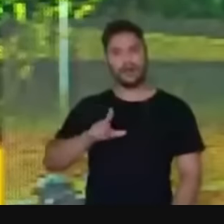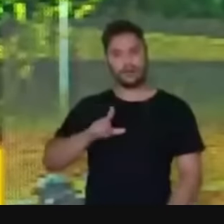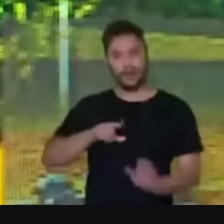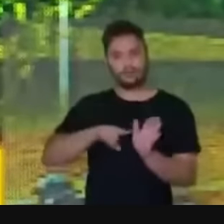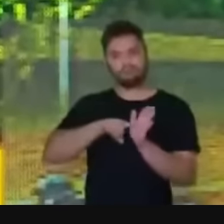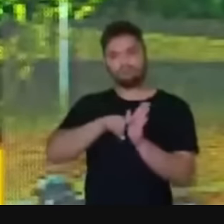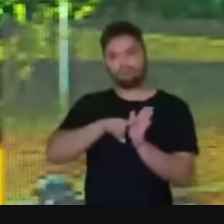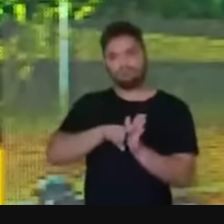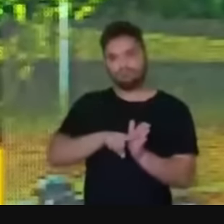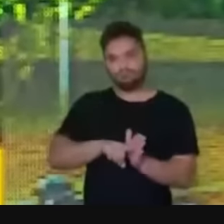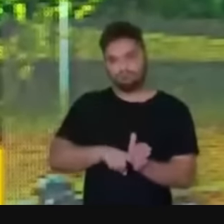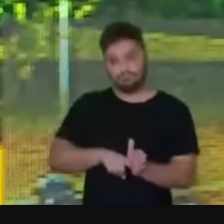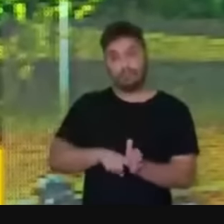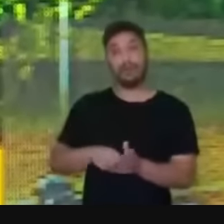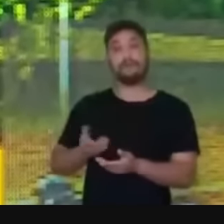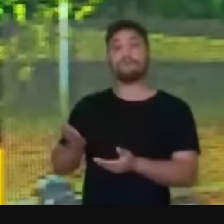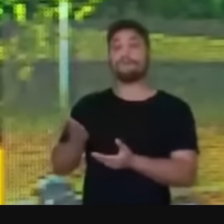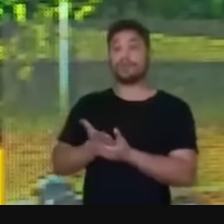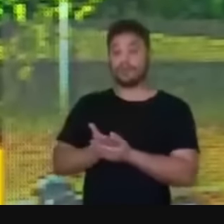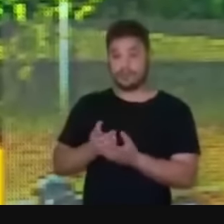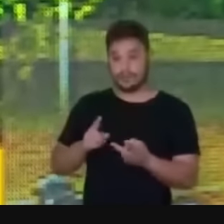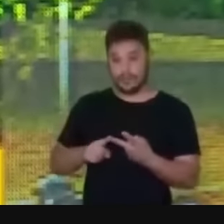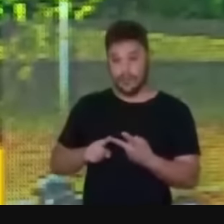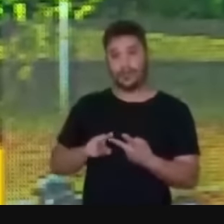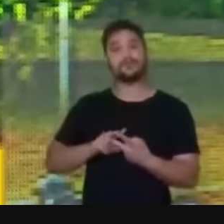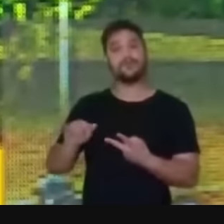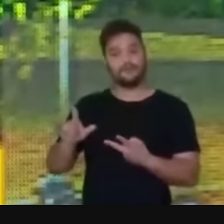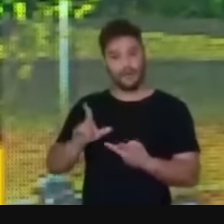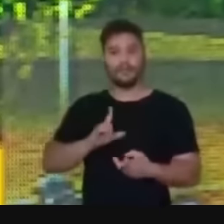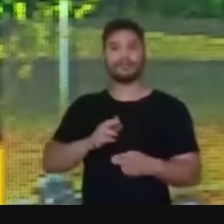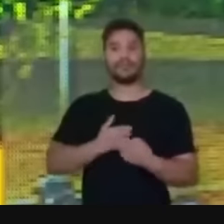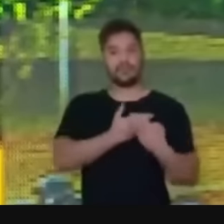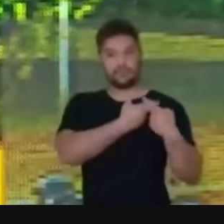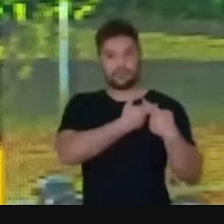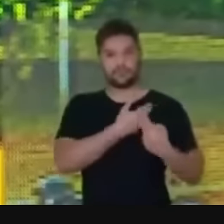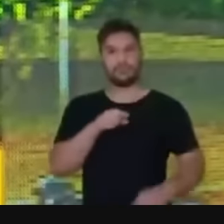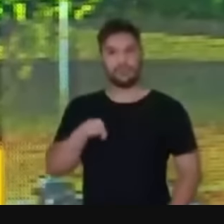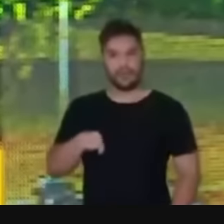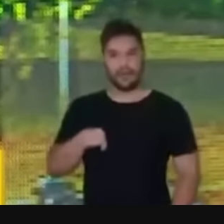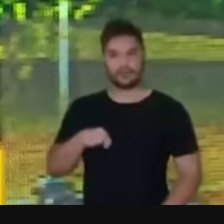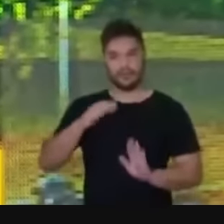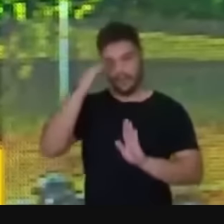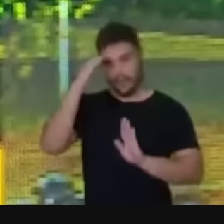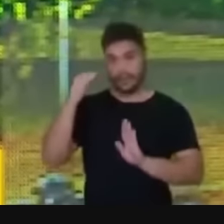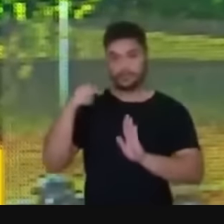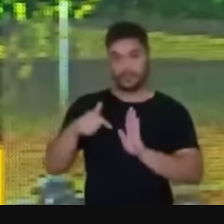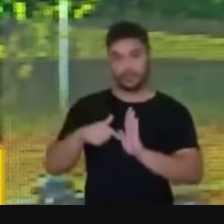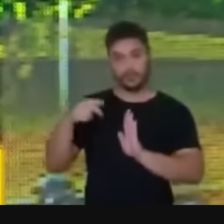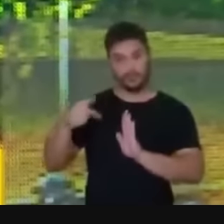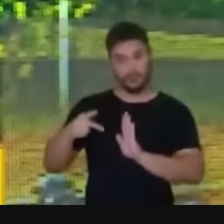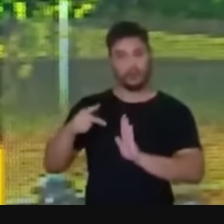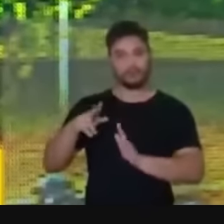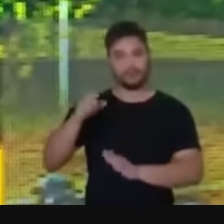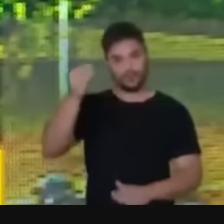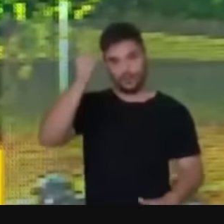investigados, processados e responsabilizados na medida de suas culpabilidades.